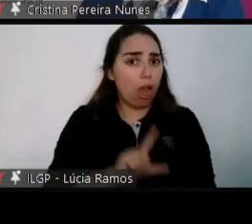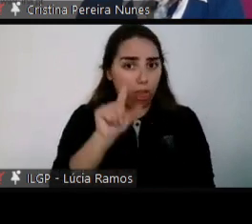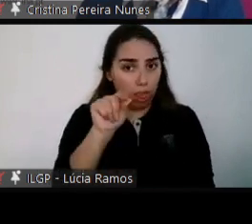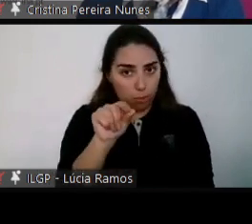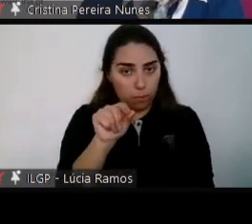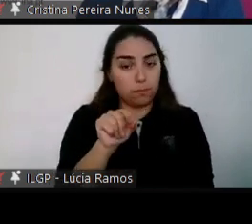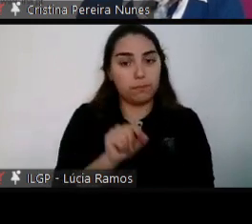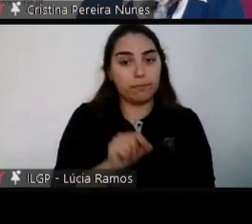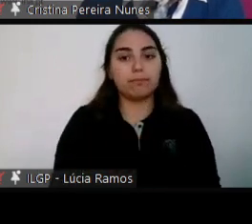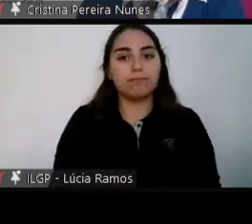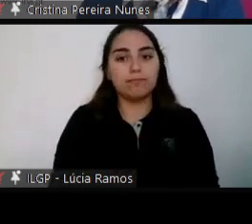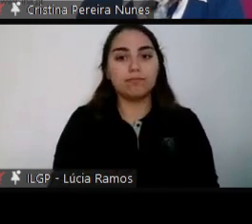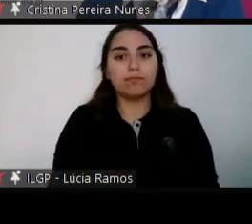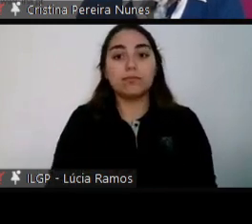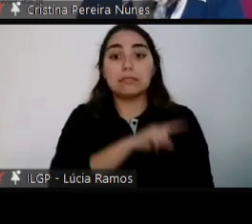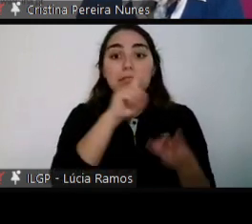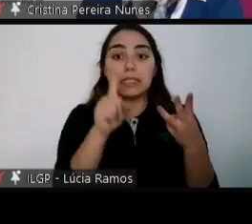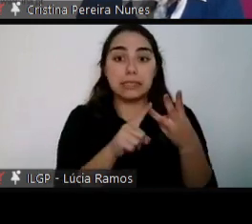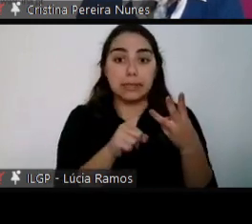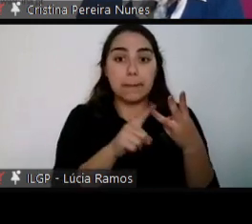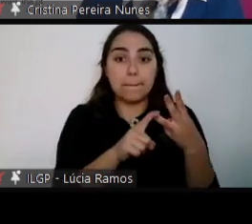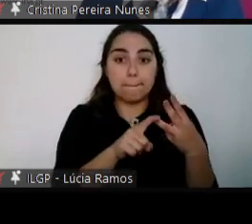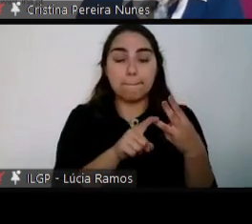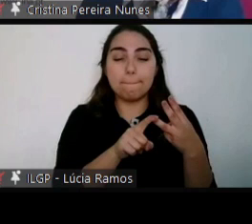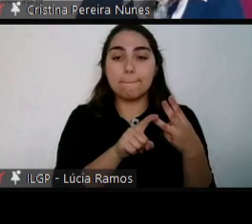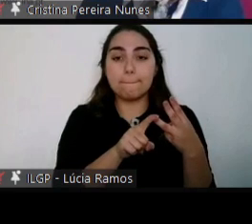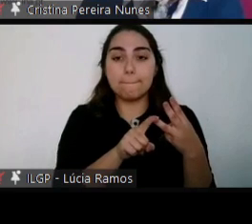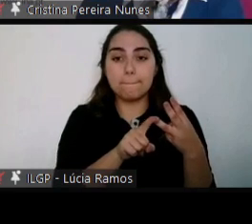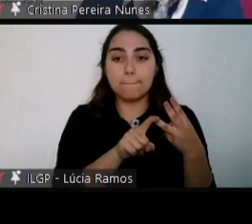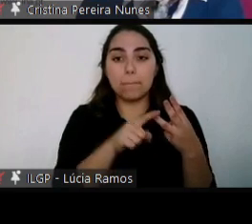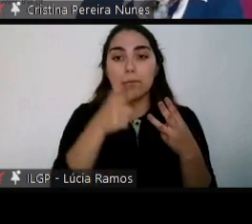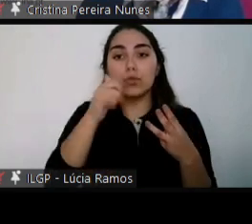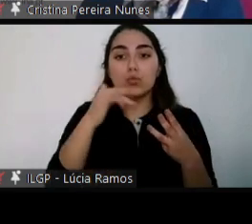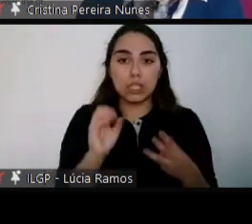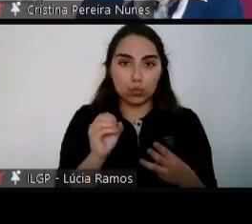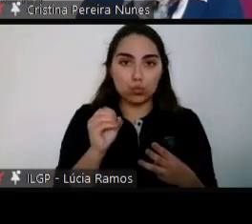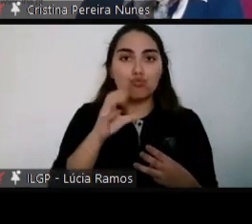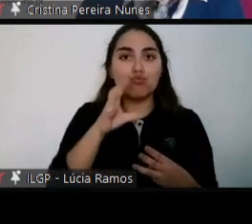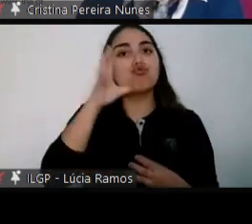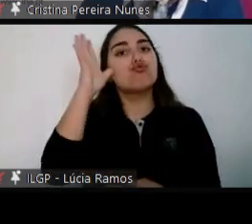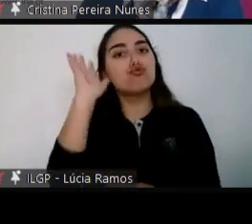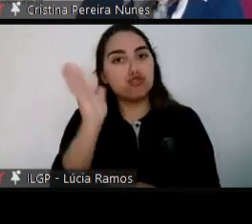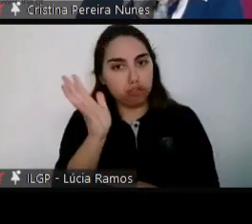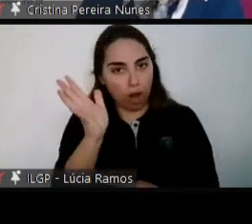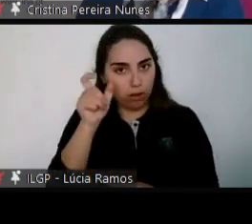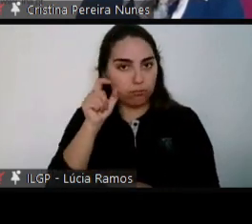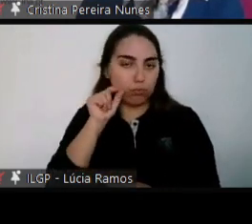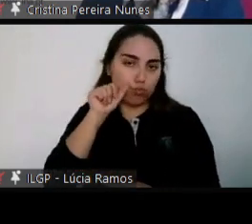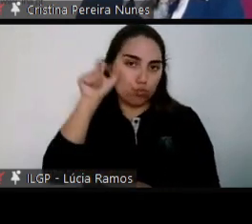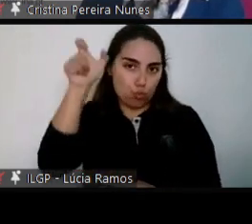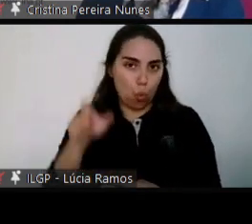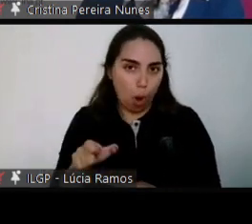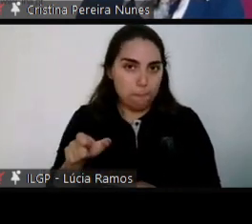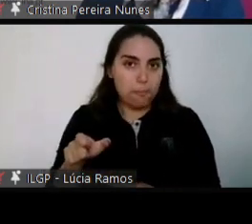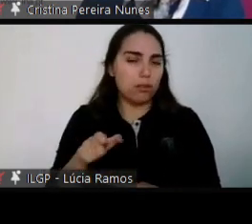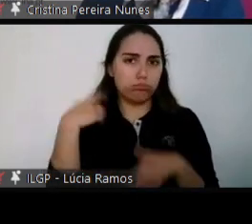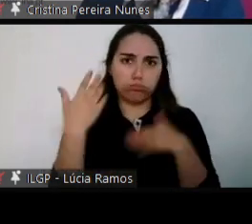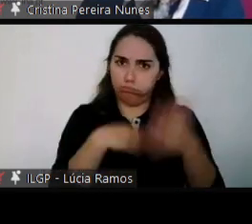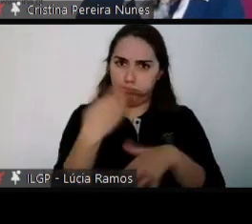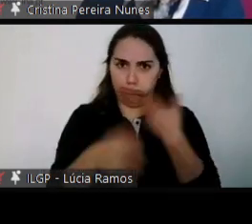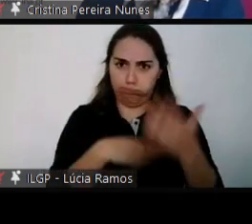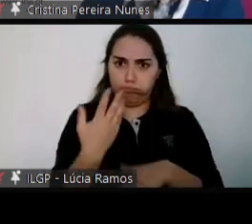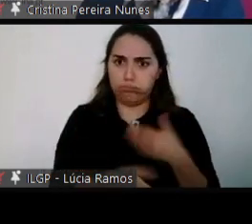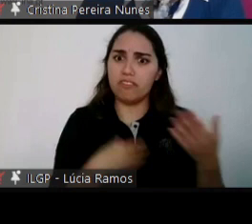Outra tarefa que o Tito Vieira já teve a oportunidade de estar a falar, não é? Estão a contribuir para isso, estão a andar muito rapidamente,